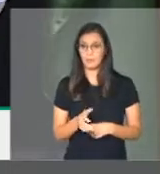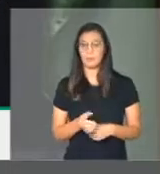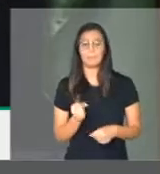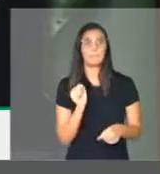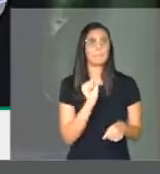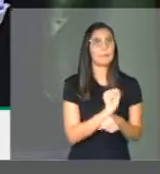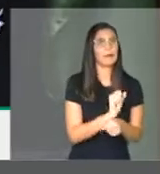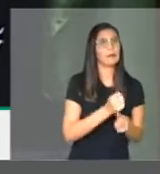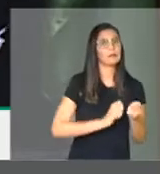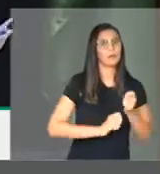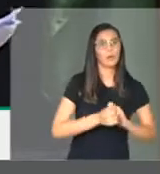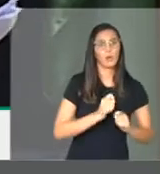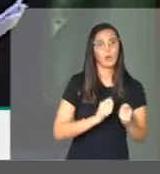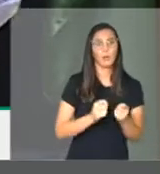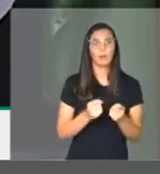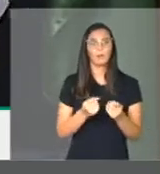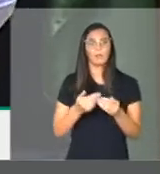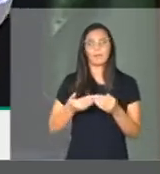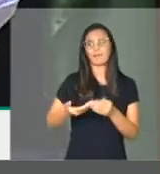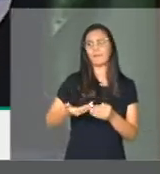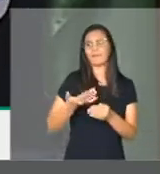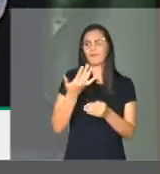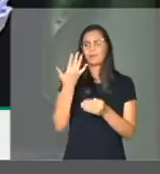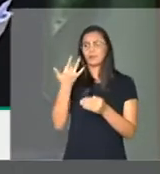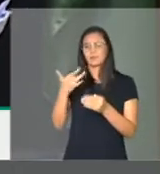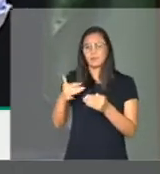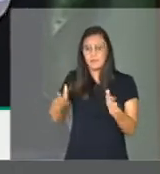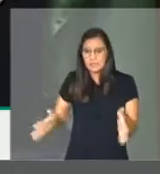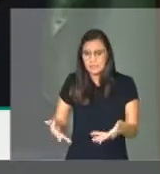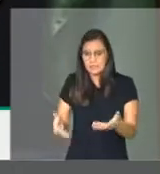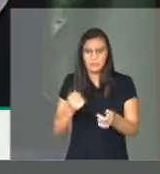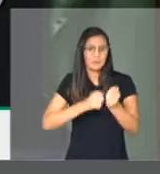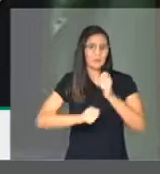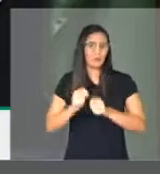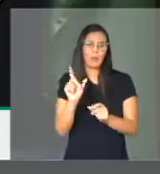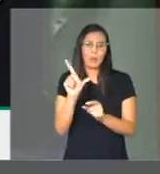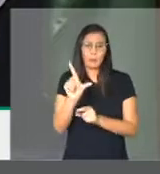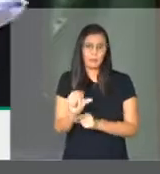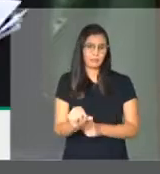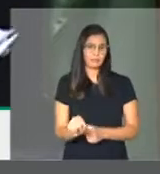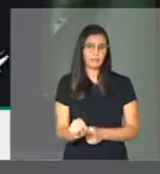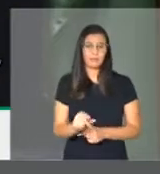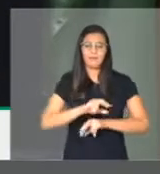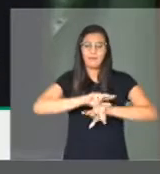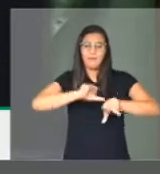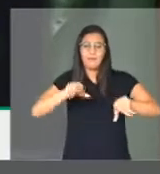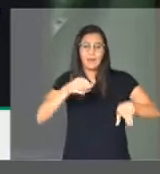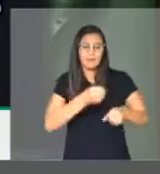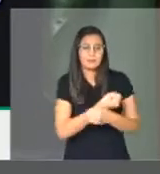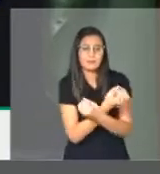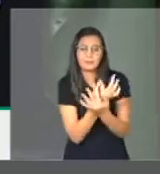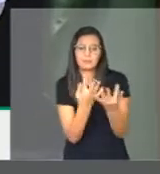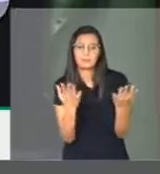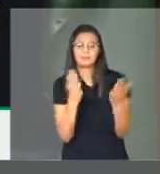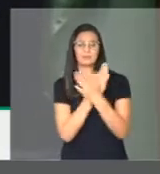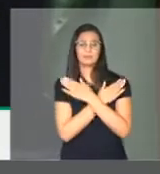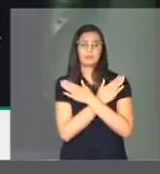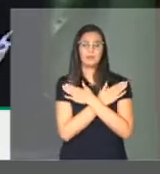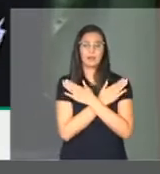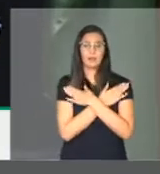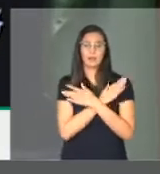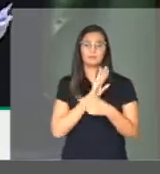estagnação econômica, recessão e baixo crescimento, com milhões de desempregados que agravam o quadro